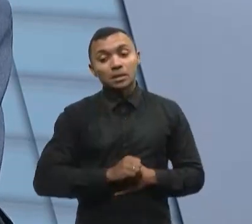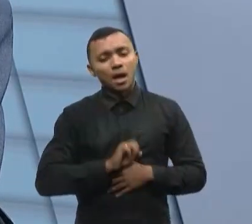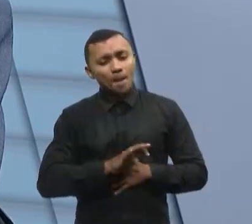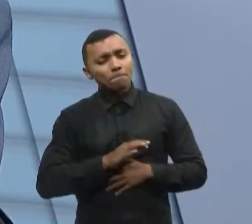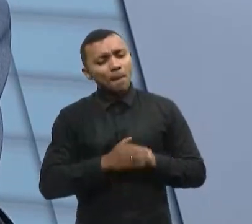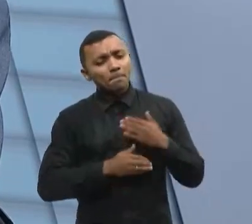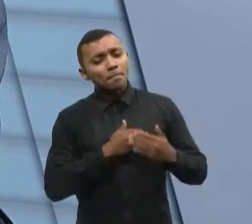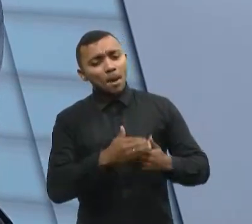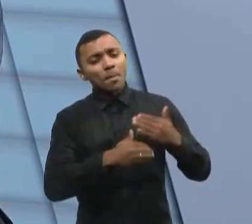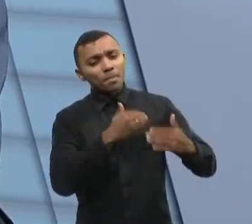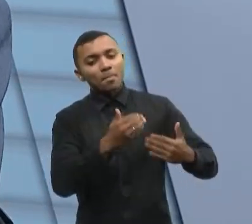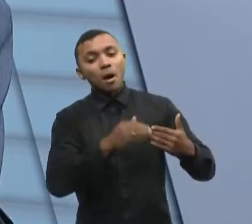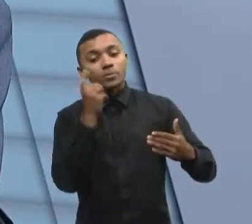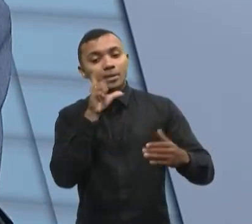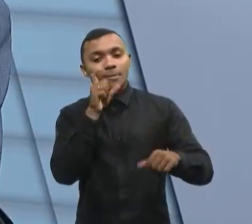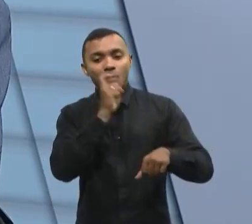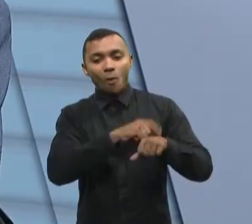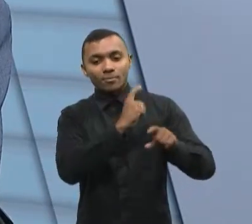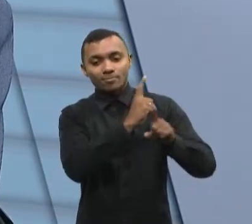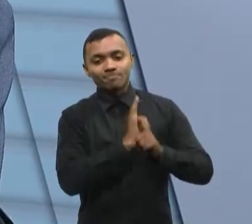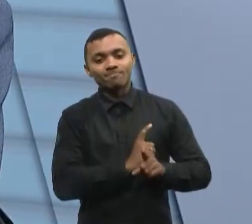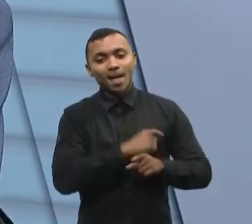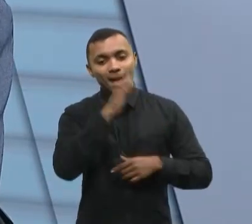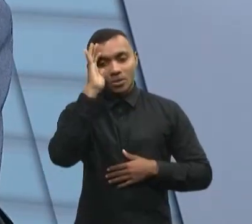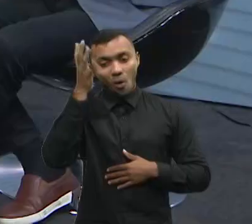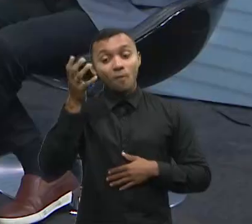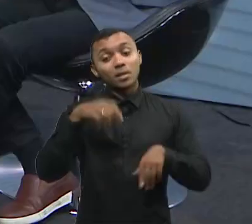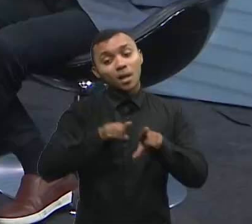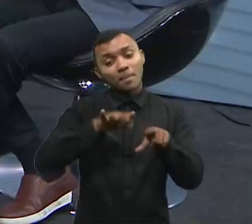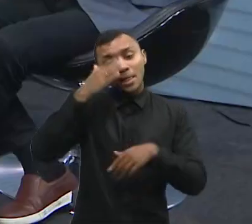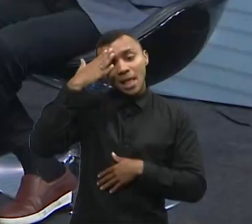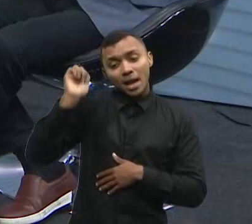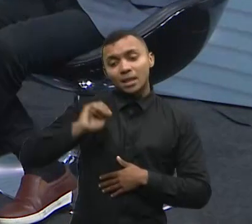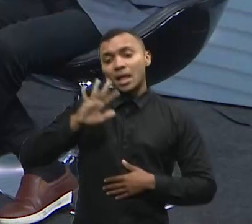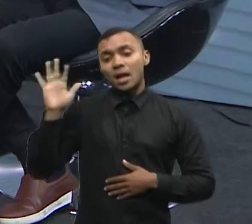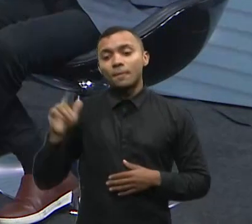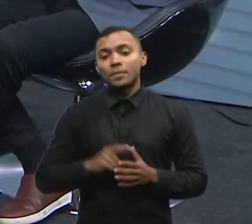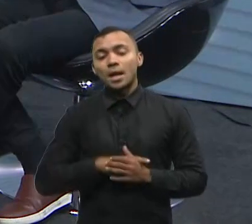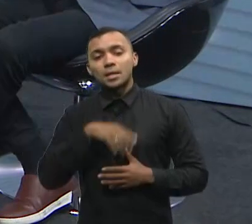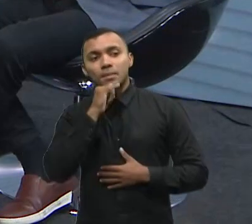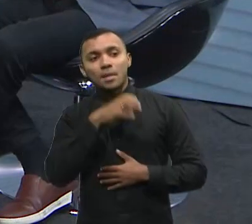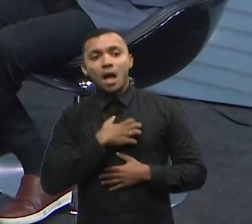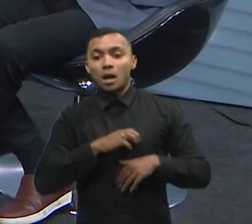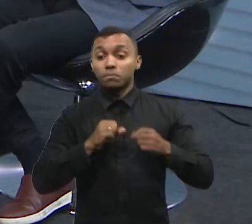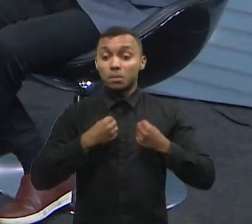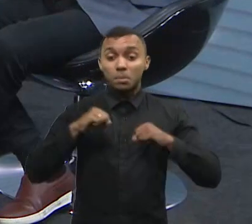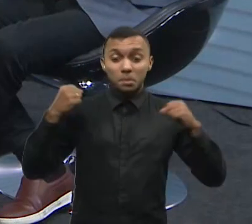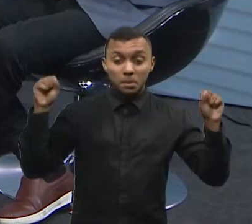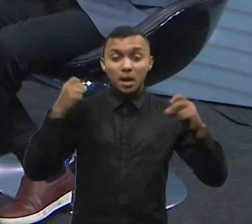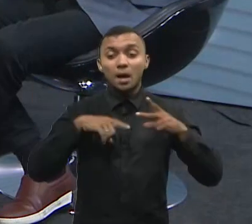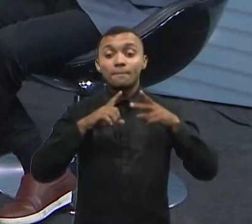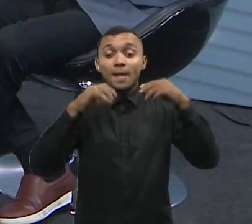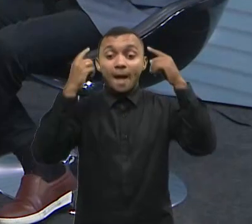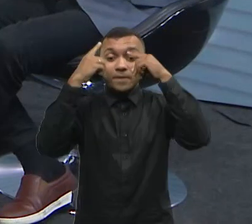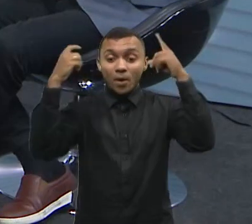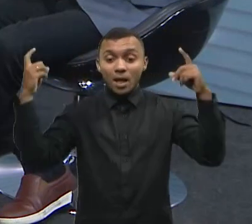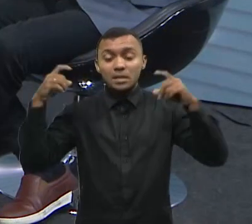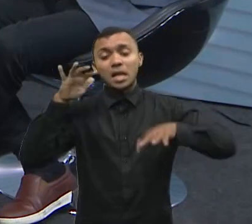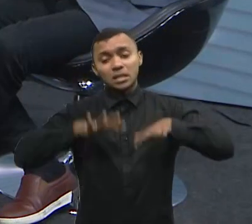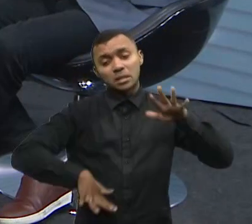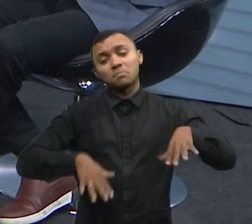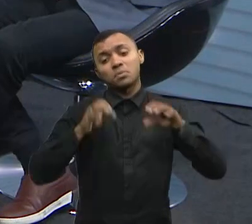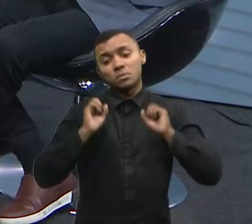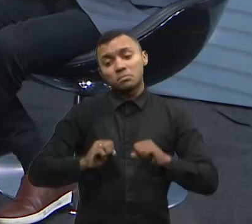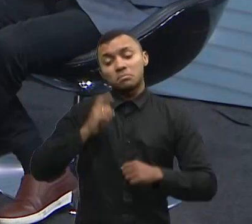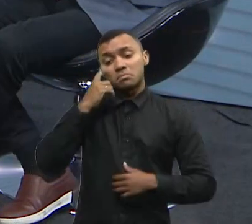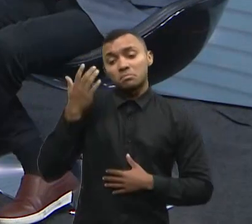detectando esses exatamente. Problemas aí. E muitos comportamentos... Entendendo, né? Irritabilidade, até violência, muitas vezes agressividade que possa ter, muitas